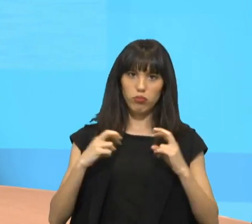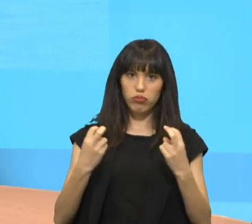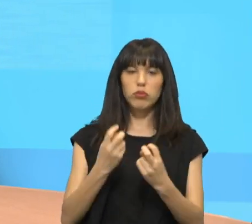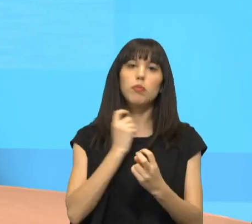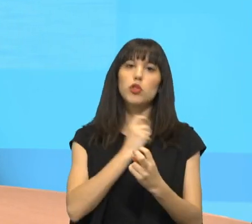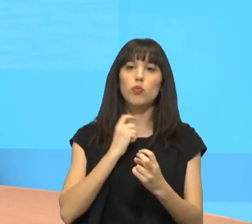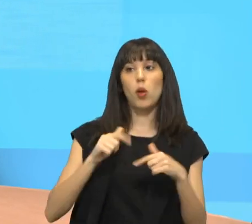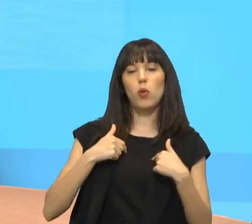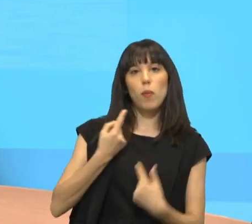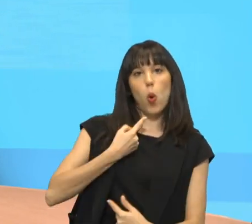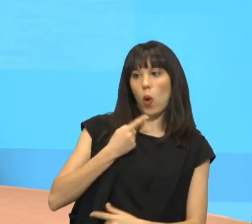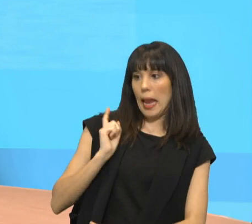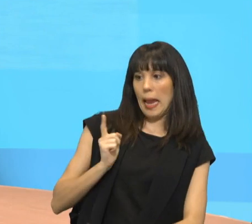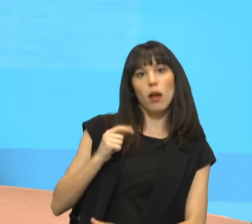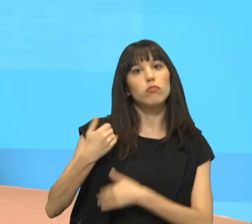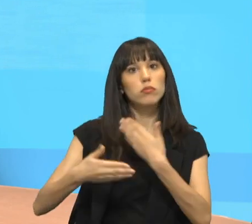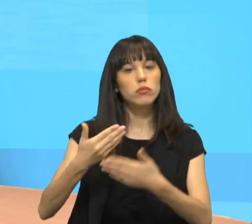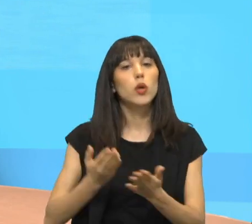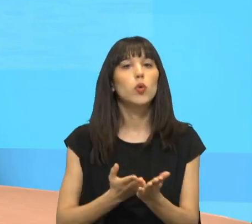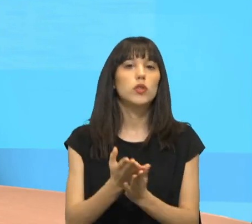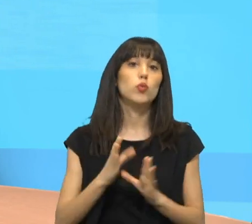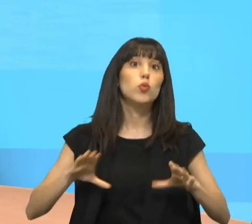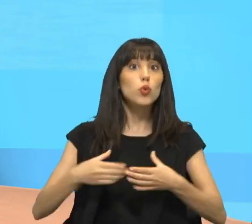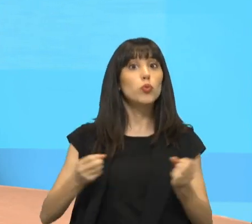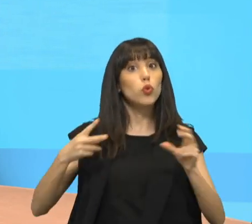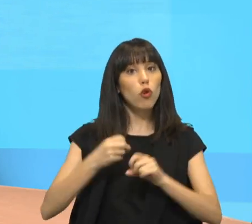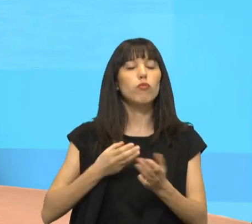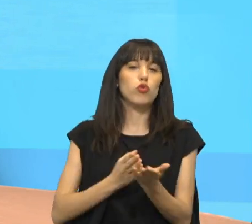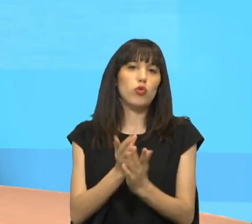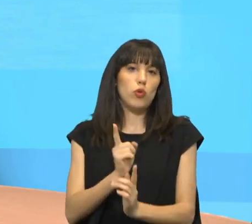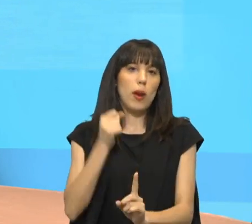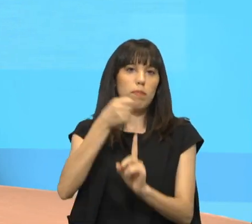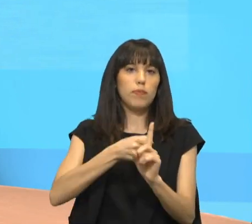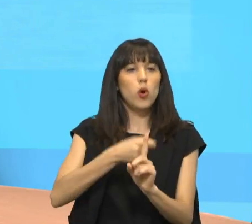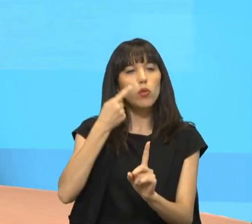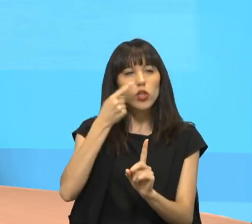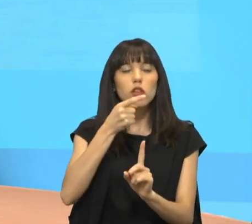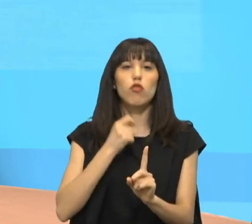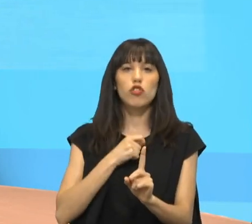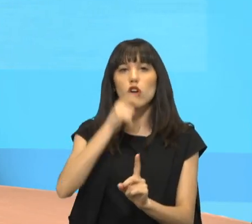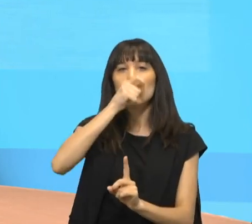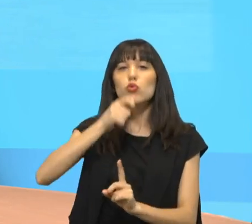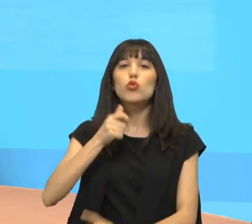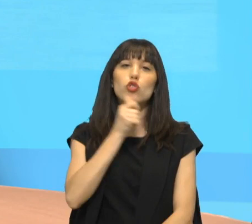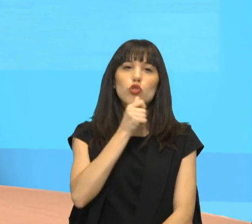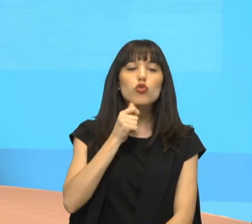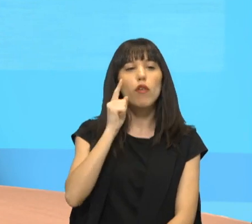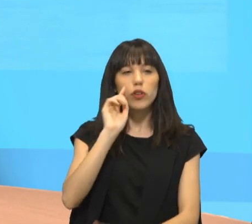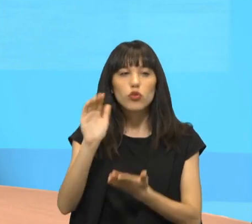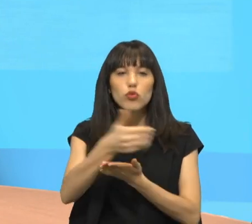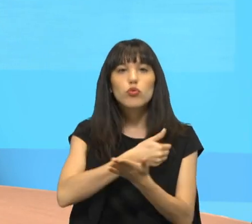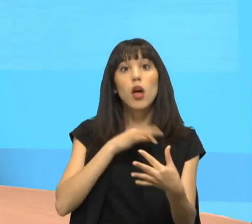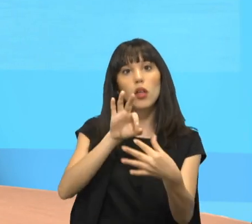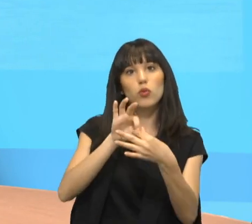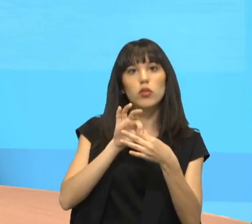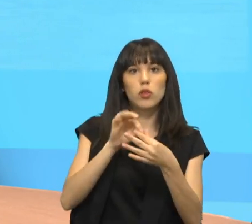assumiu e que agora dá continuidade com um novo grupo para escutar, para acompanhar as vítimas em ligação com a Coordenação Nacional.